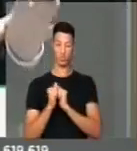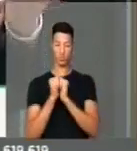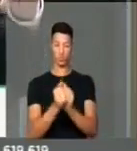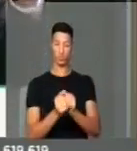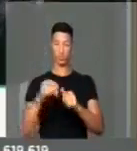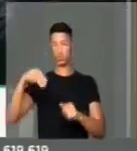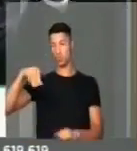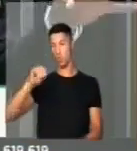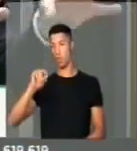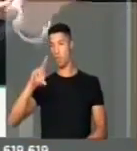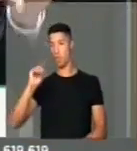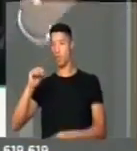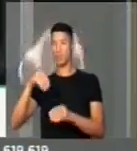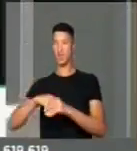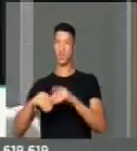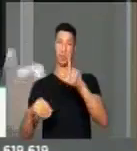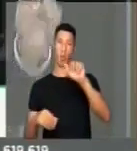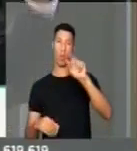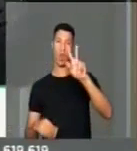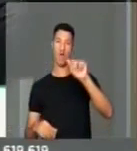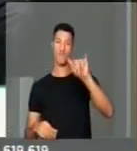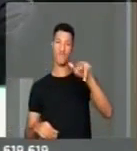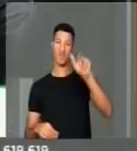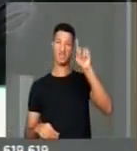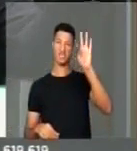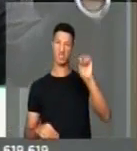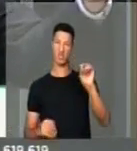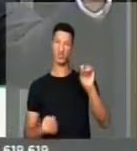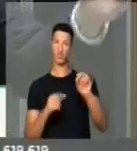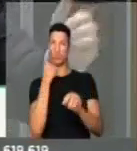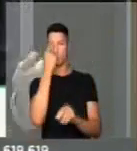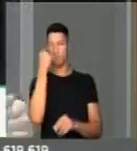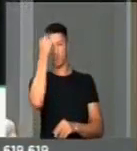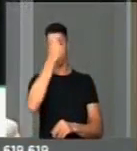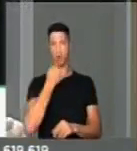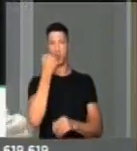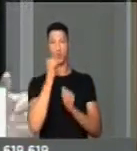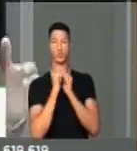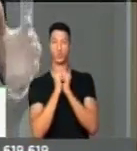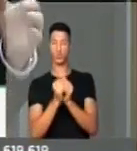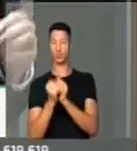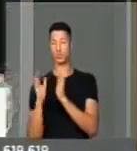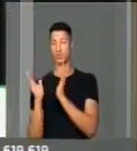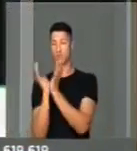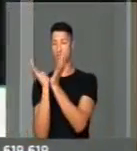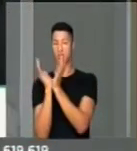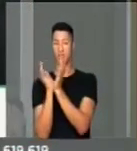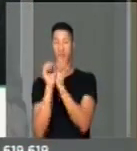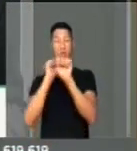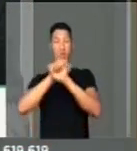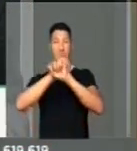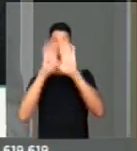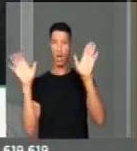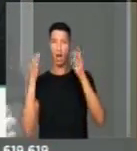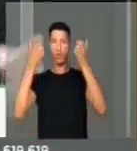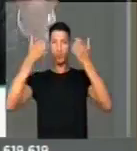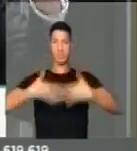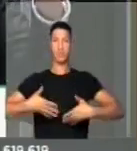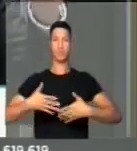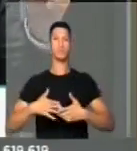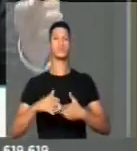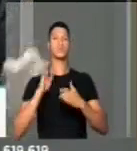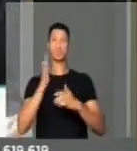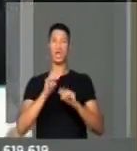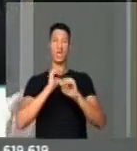com o Moro, na Operação Lava Jato, durante 1 hora, ele e a equipe dele, deixou bem claro,